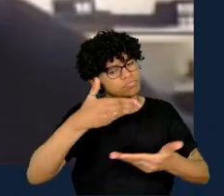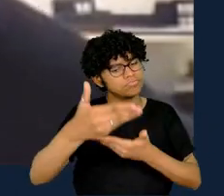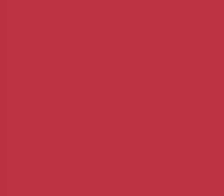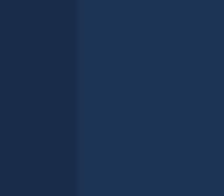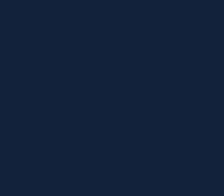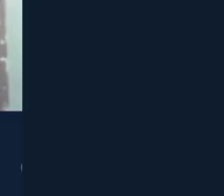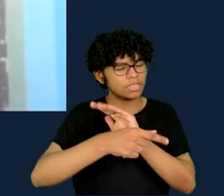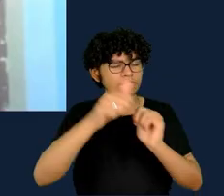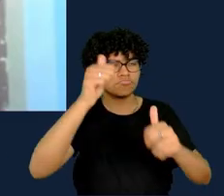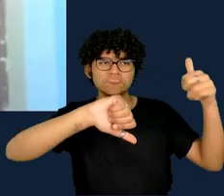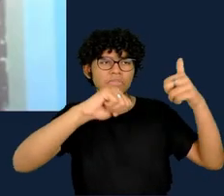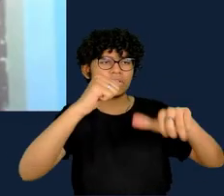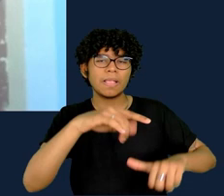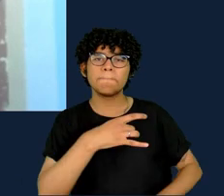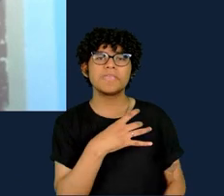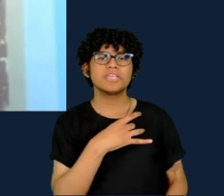temos.